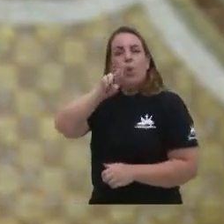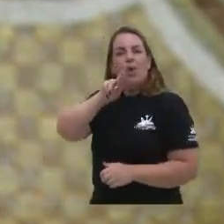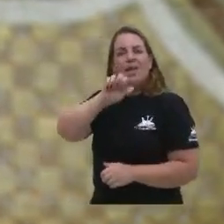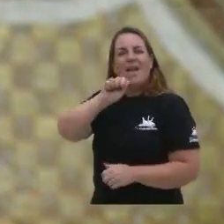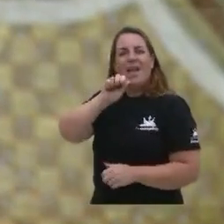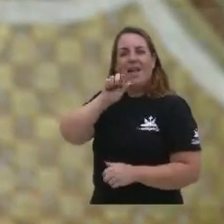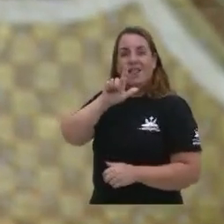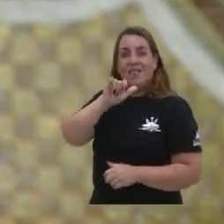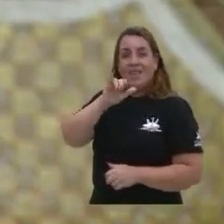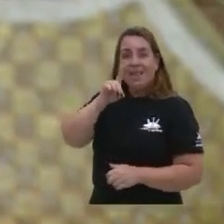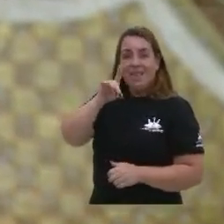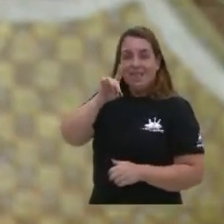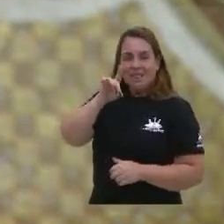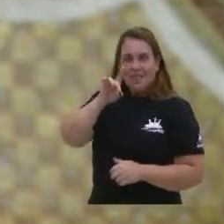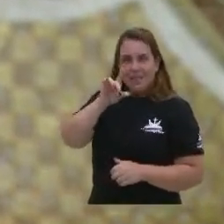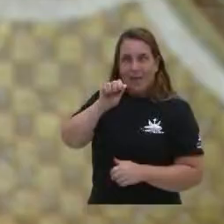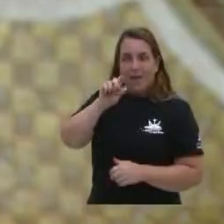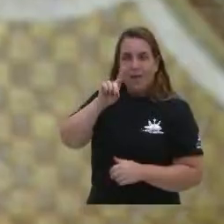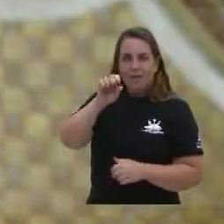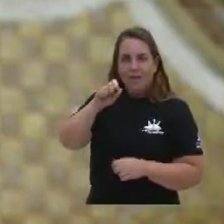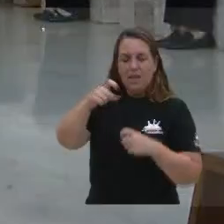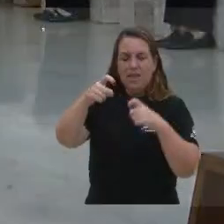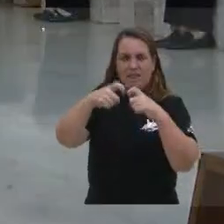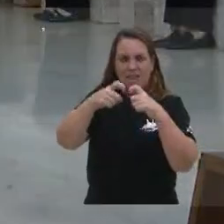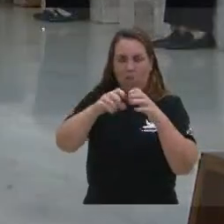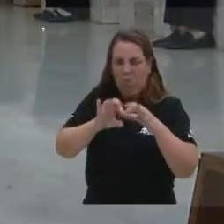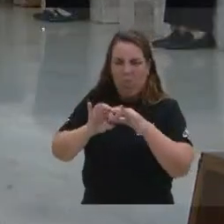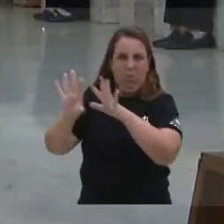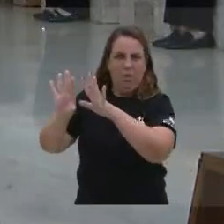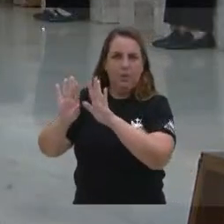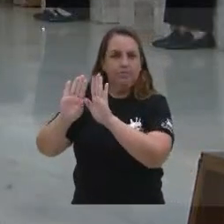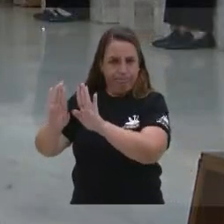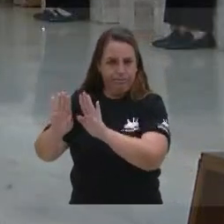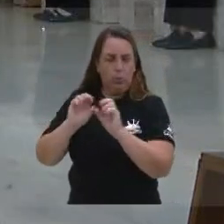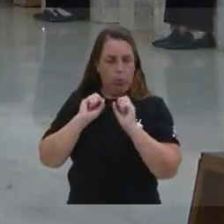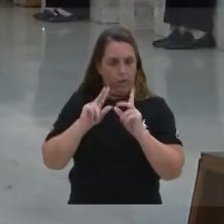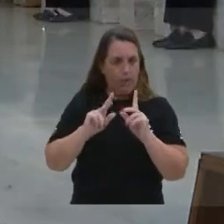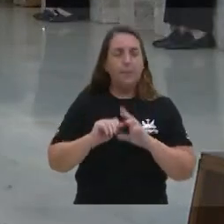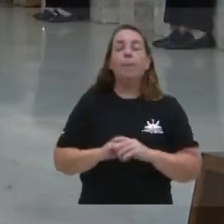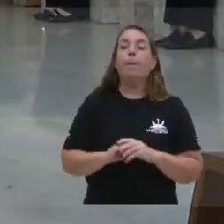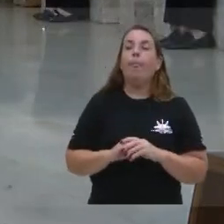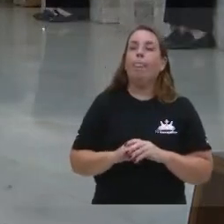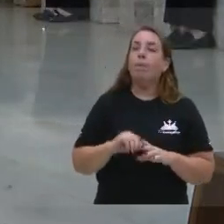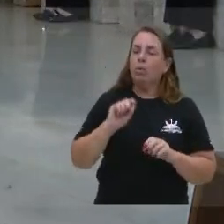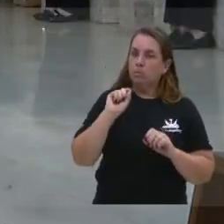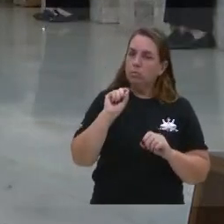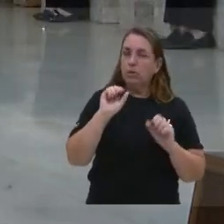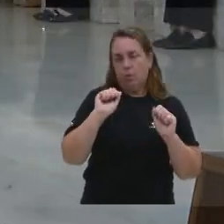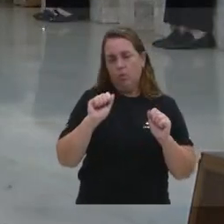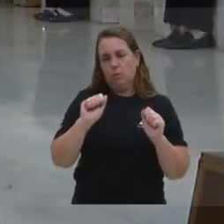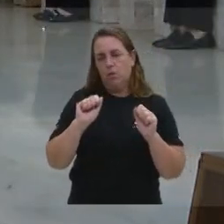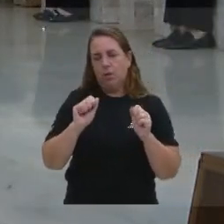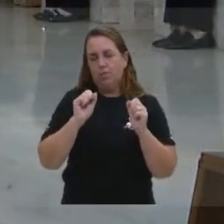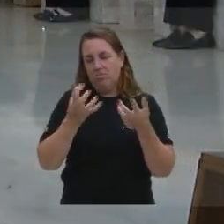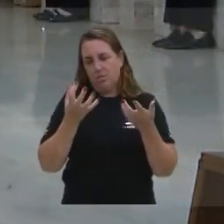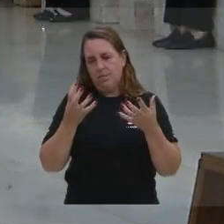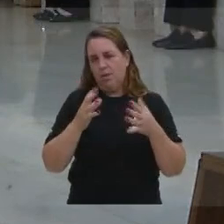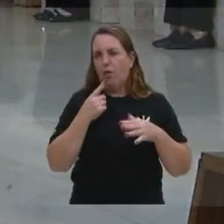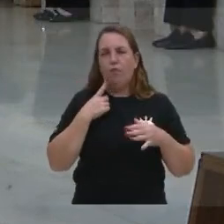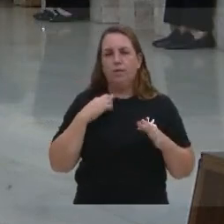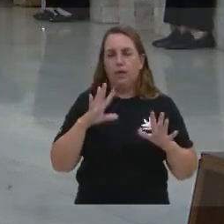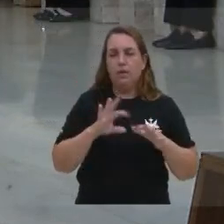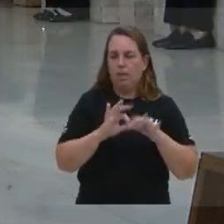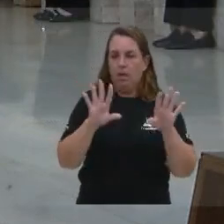sexual. Então, atentos, quem puder pode acompanhar no aplicativo da obra